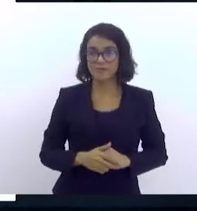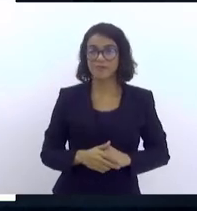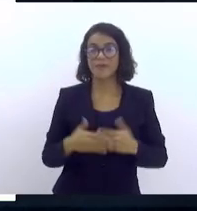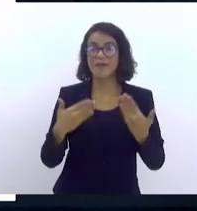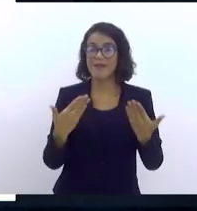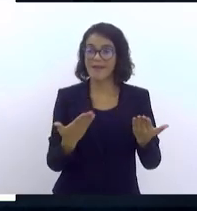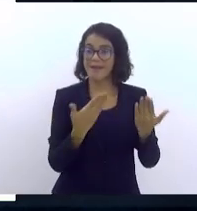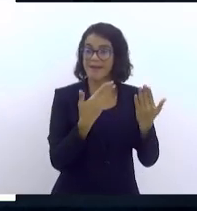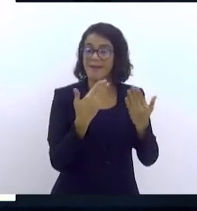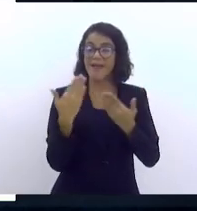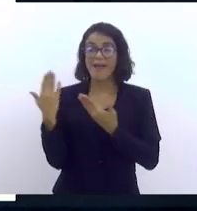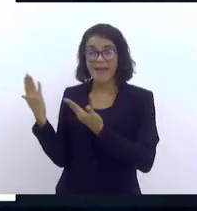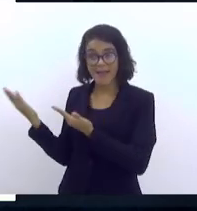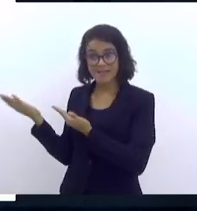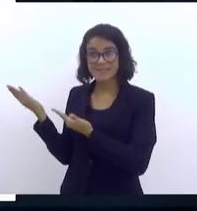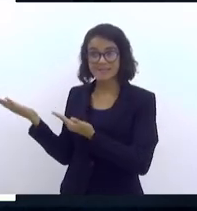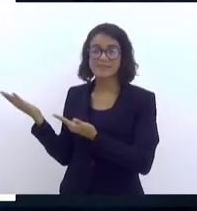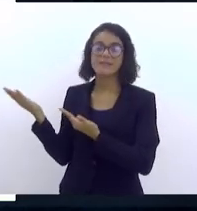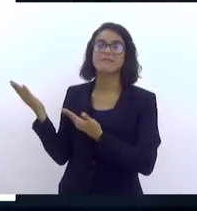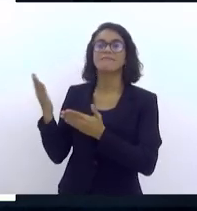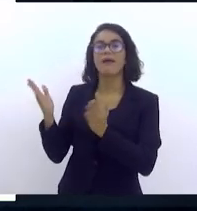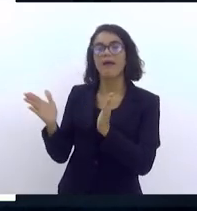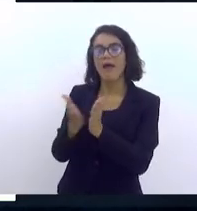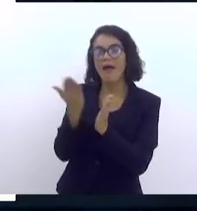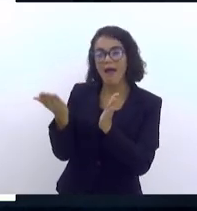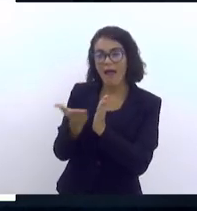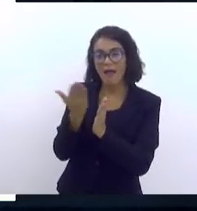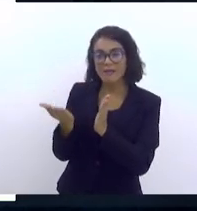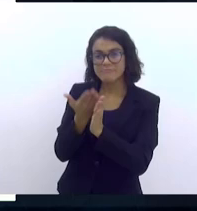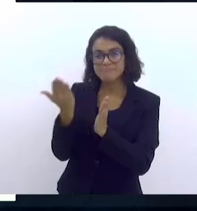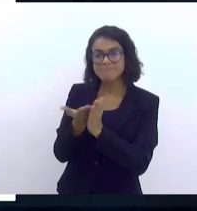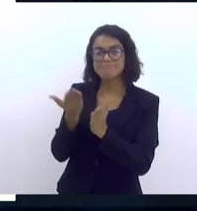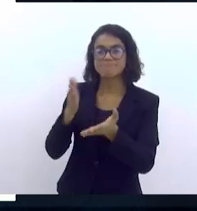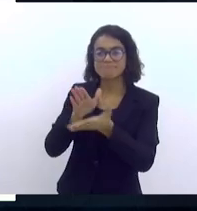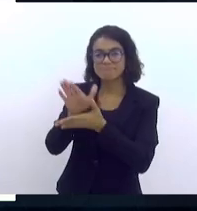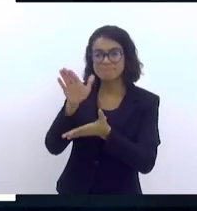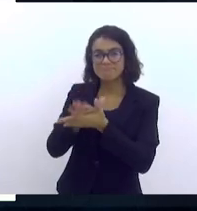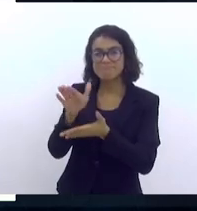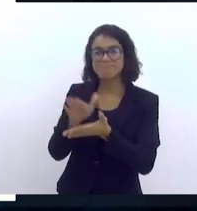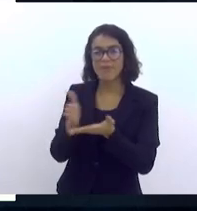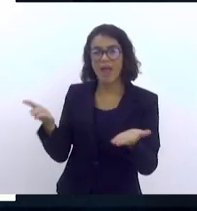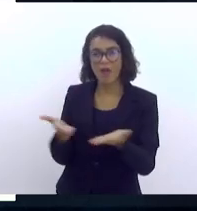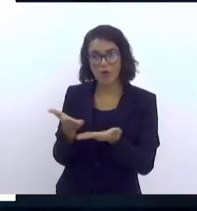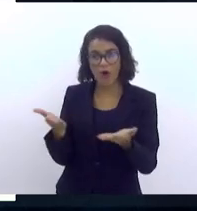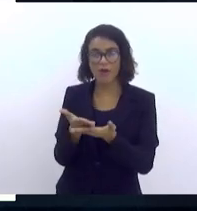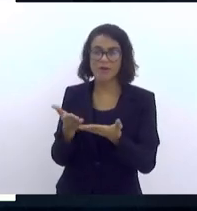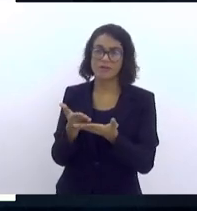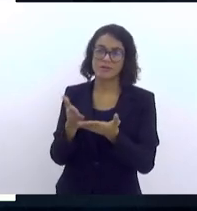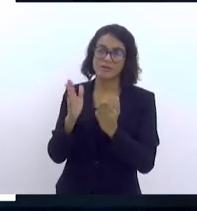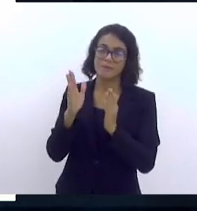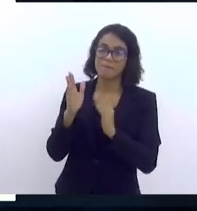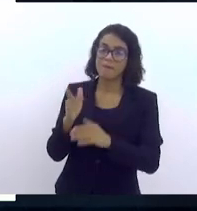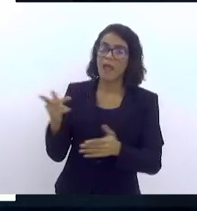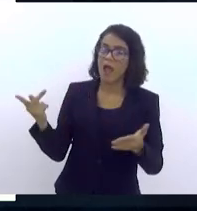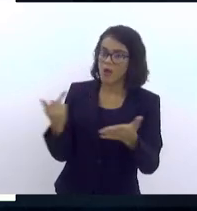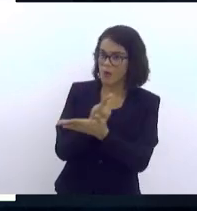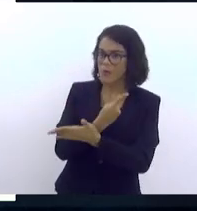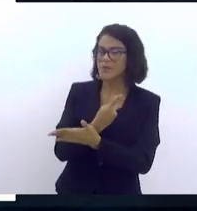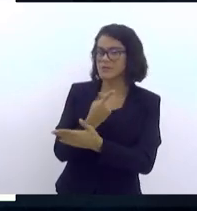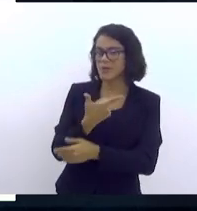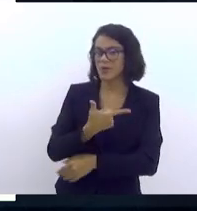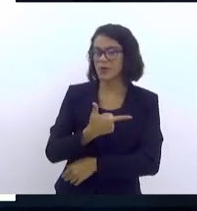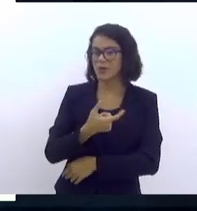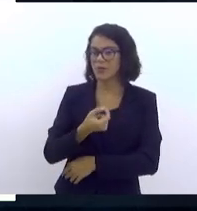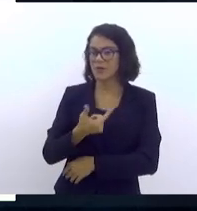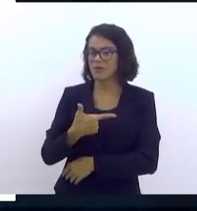E aí esse essa é a cartilha que foi lançada pelo governo federal no início desse ano após esses ataques que aconteceram em